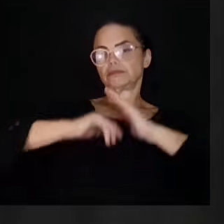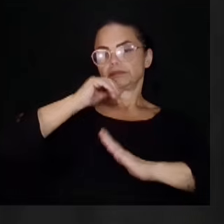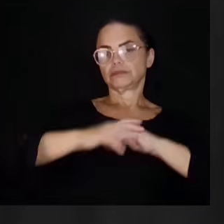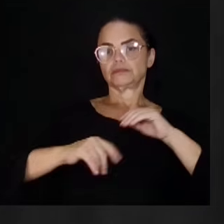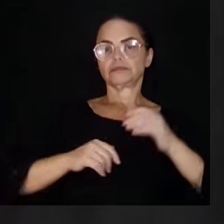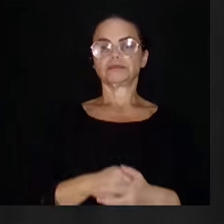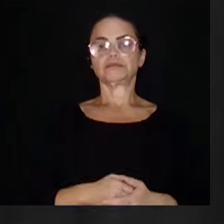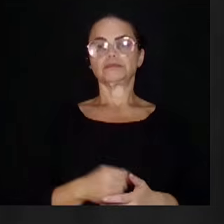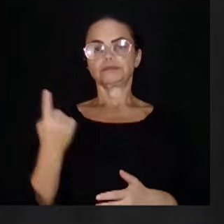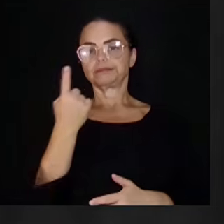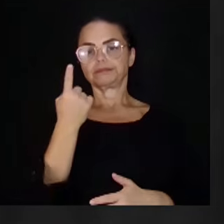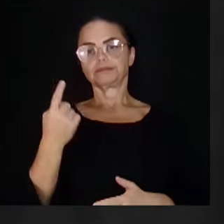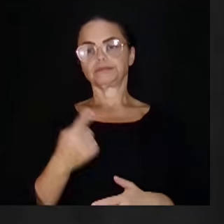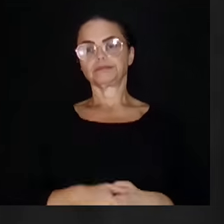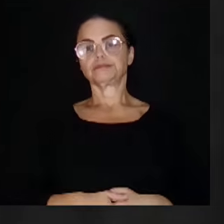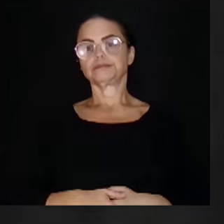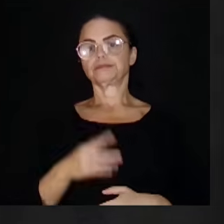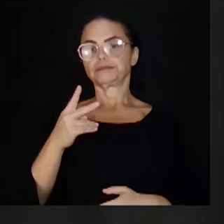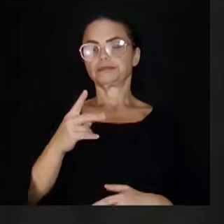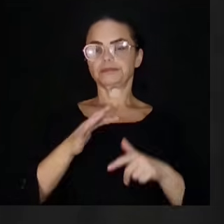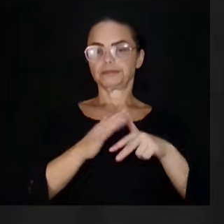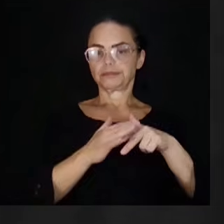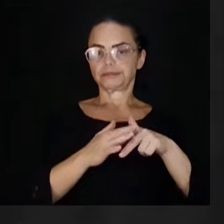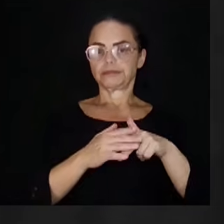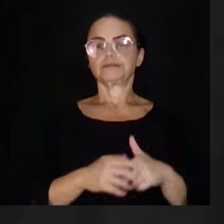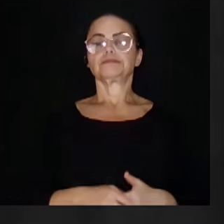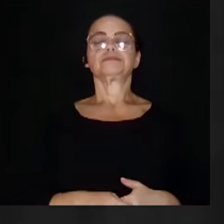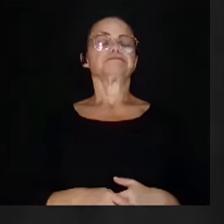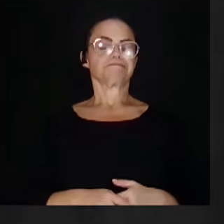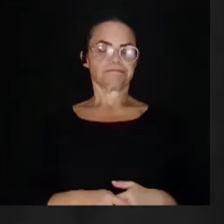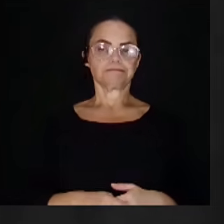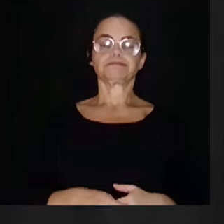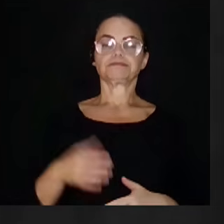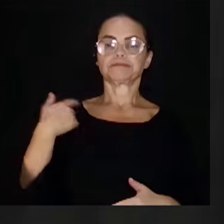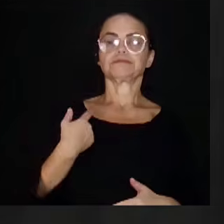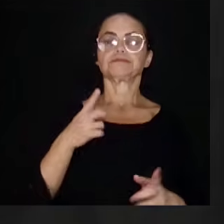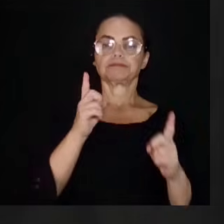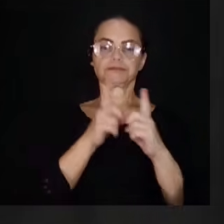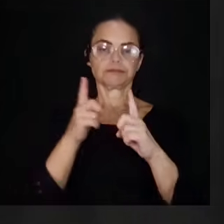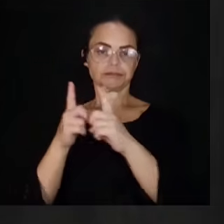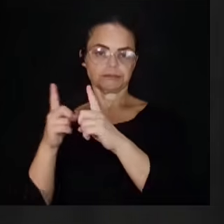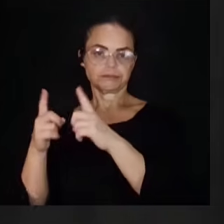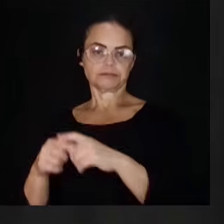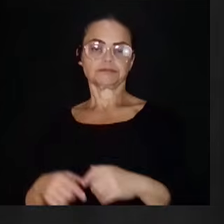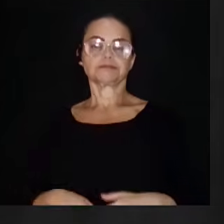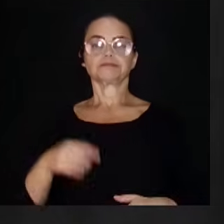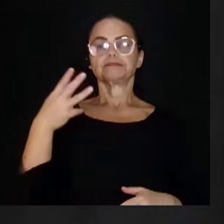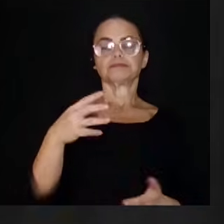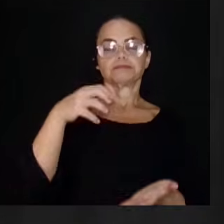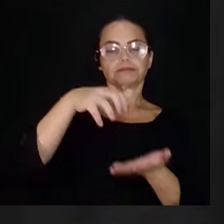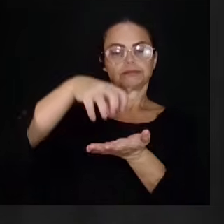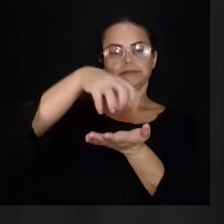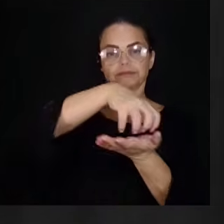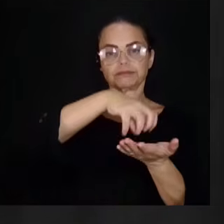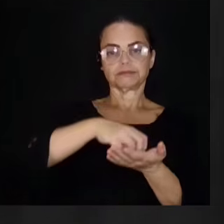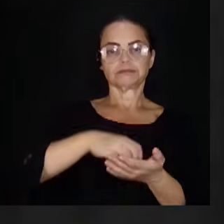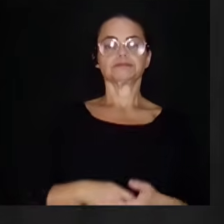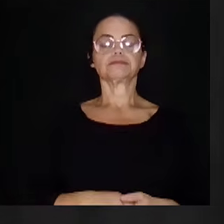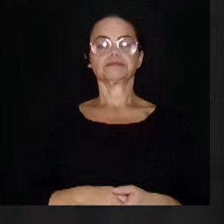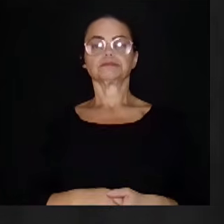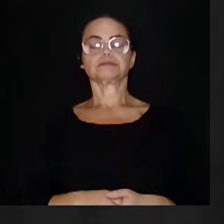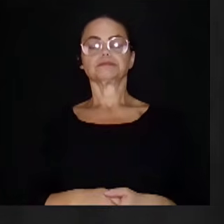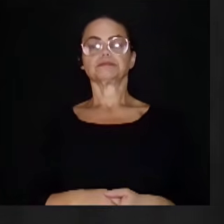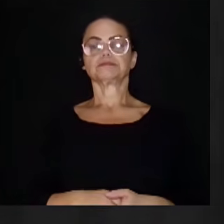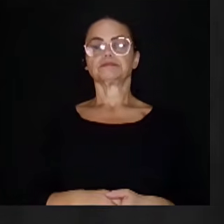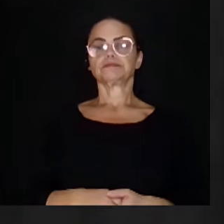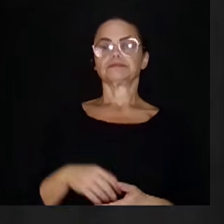2 pacientes por cada EMUT, né? Para atender ali 3 unidades. Então ela fica, nem no caso da nossa unidade. É